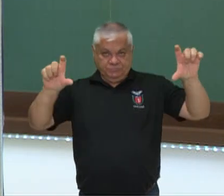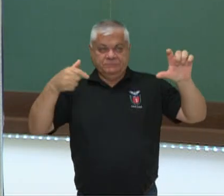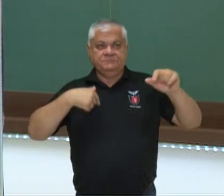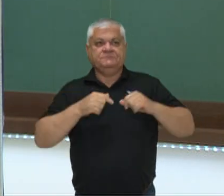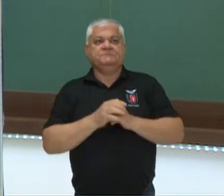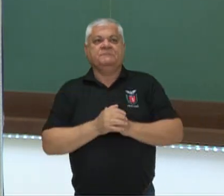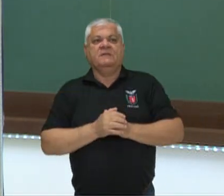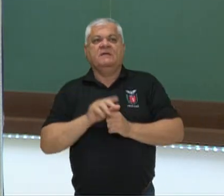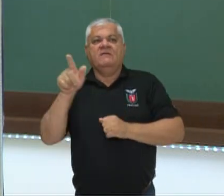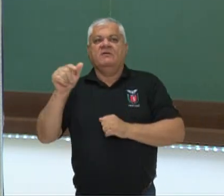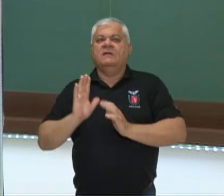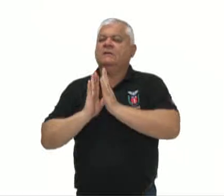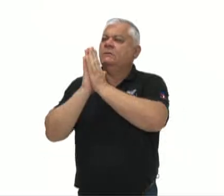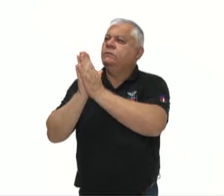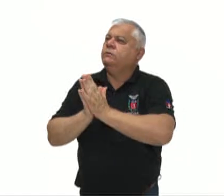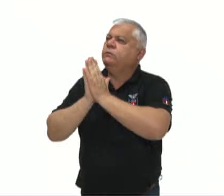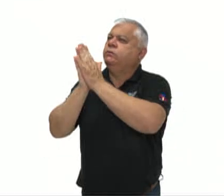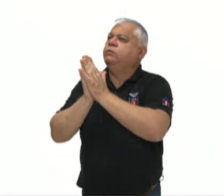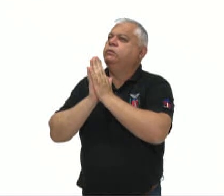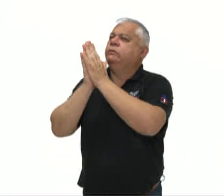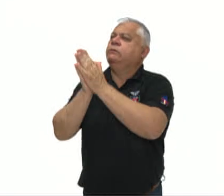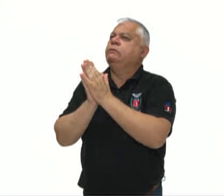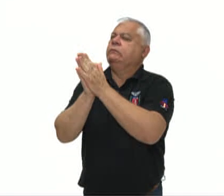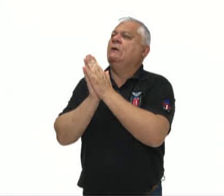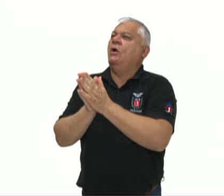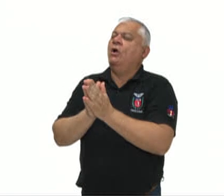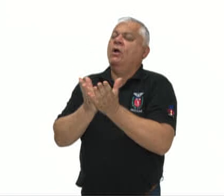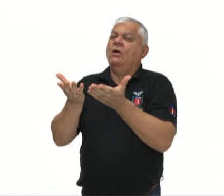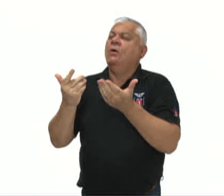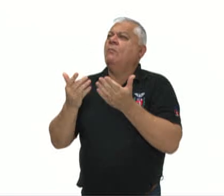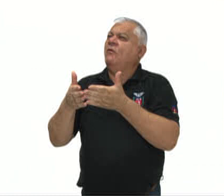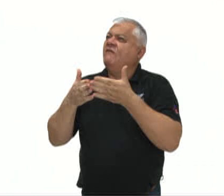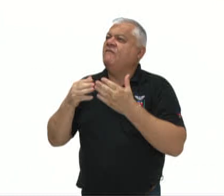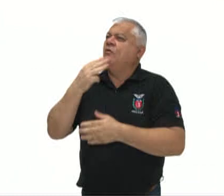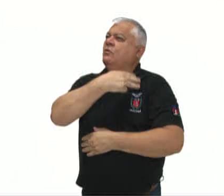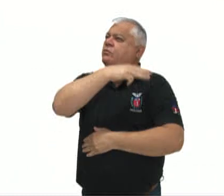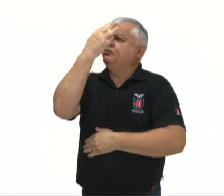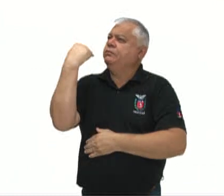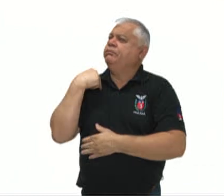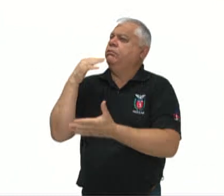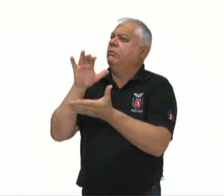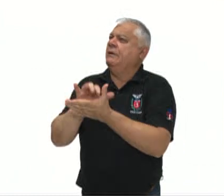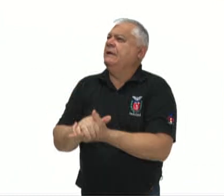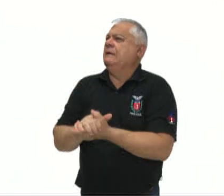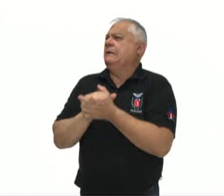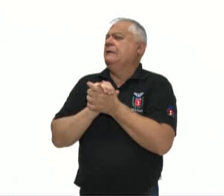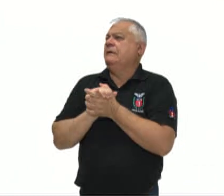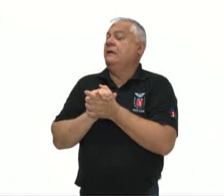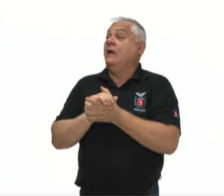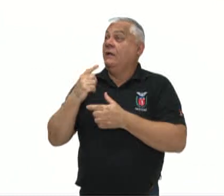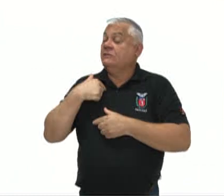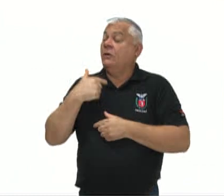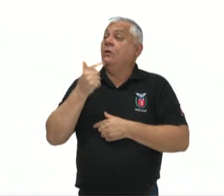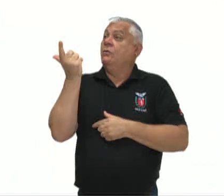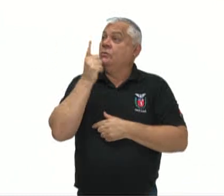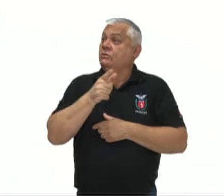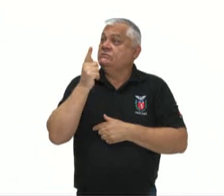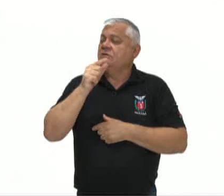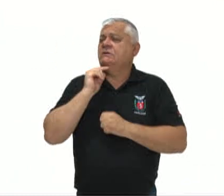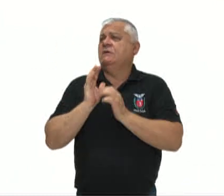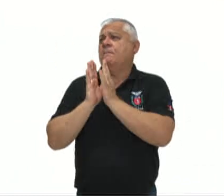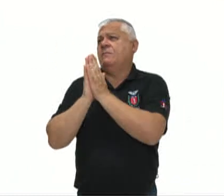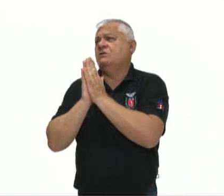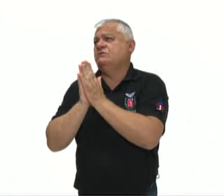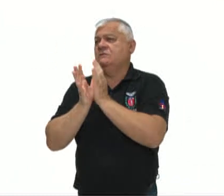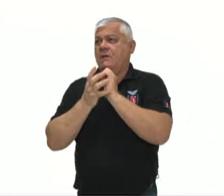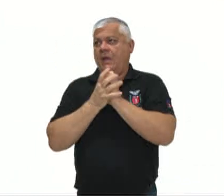embaixo em destaque, né? Dignai-vos ouvir nossas súplicas, ó castíssimo esposo da Virgem Maria, e alcançai o que